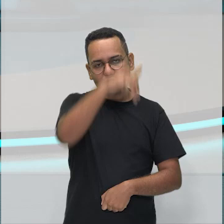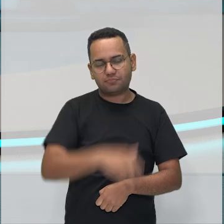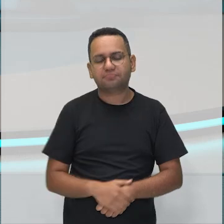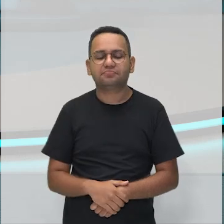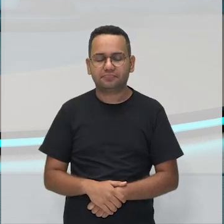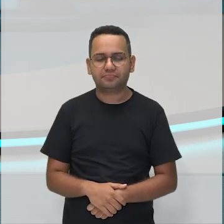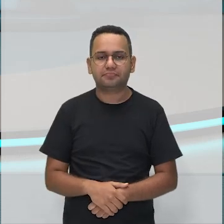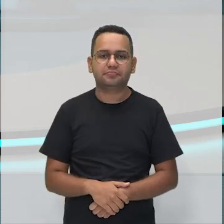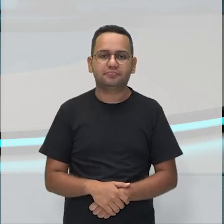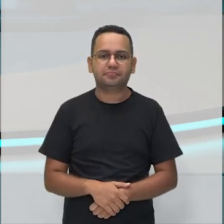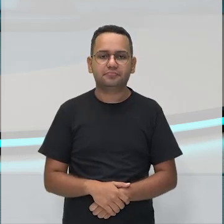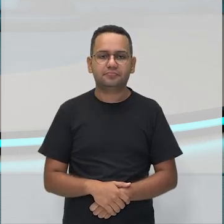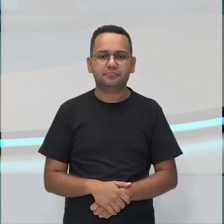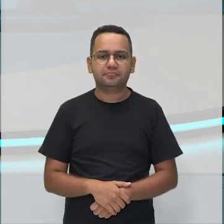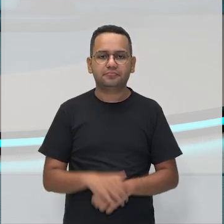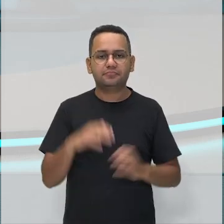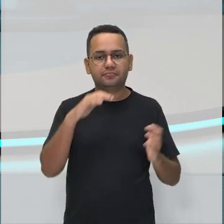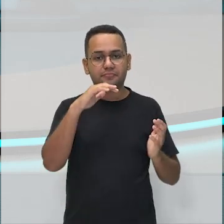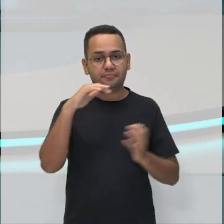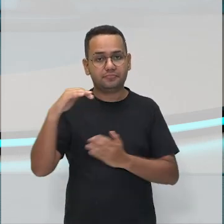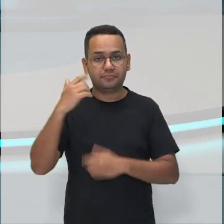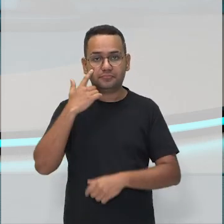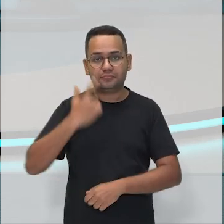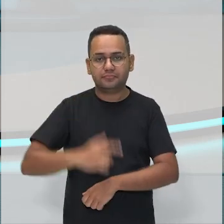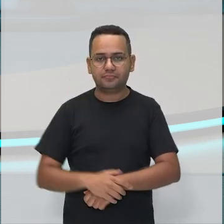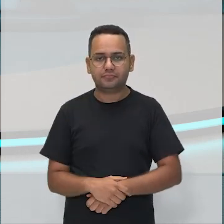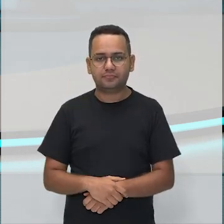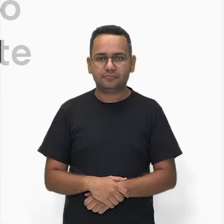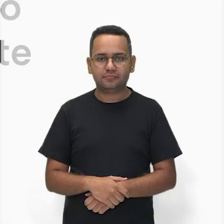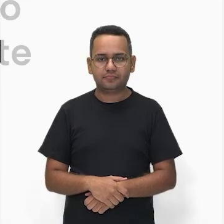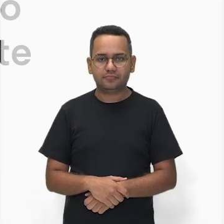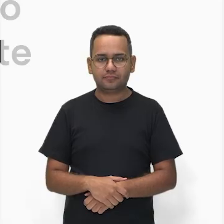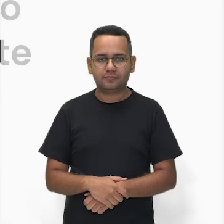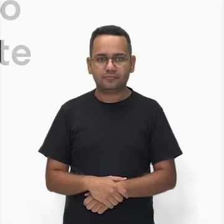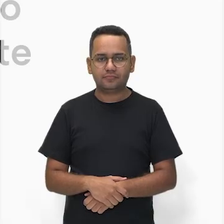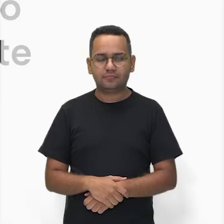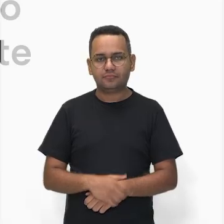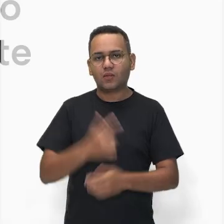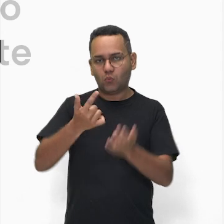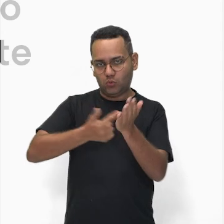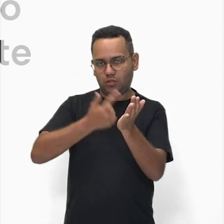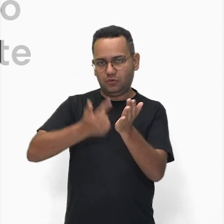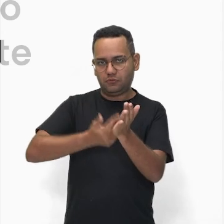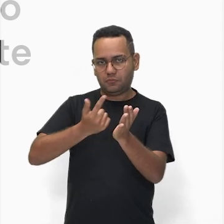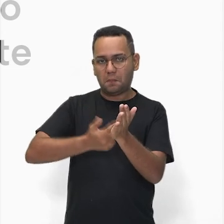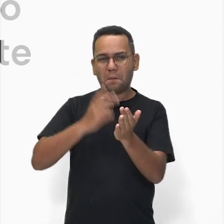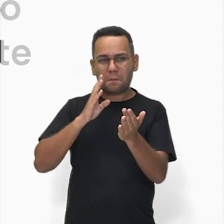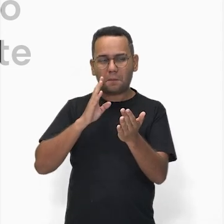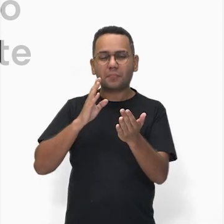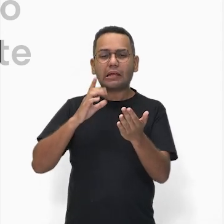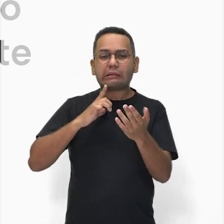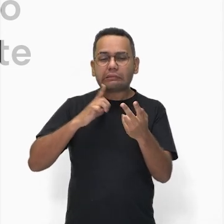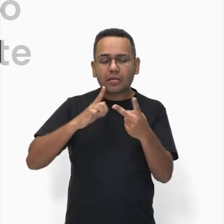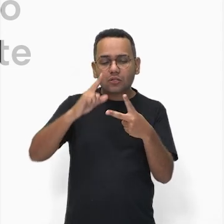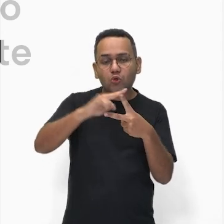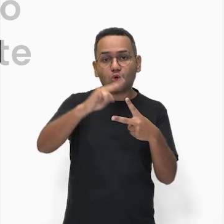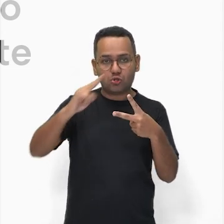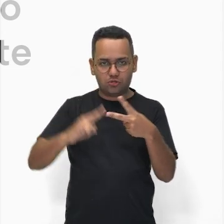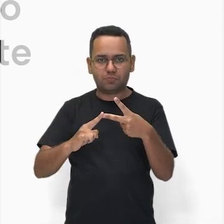núcleos importantes. Então, colocando aí para vocês o 15 rapidinho que nós temos, olha só. O 15 narra a